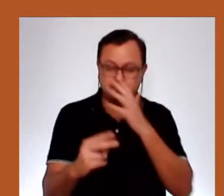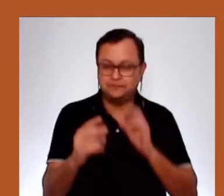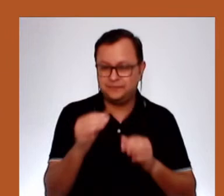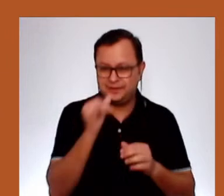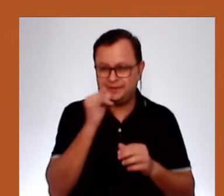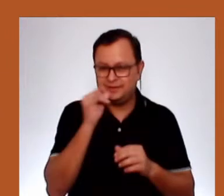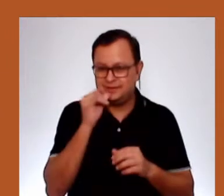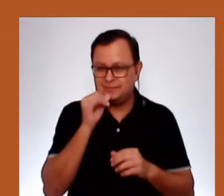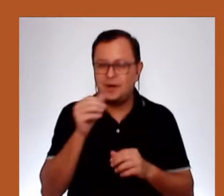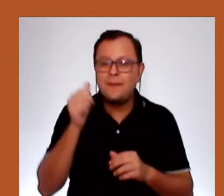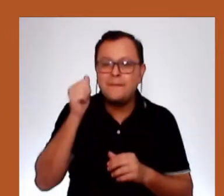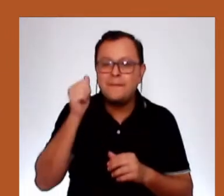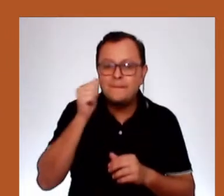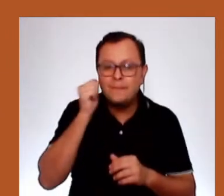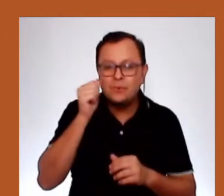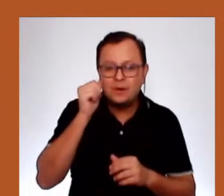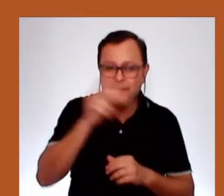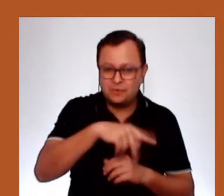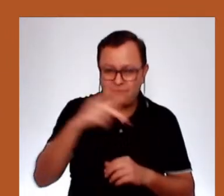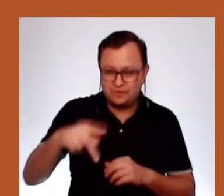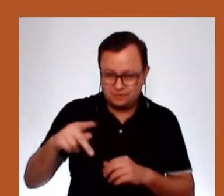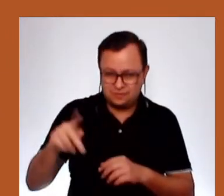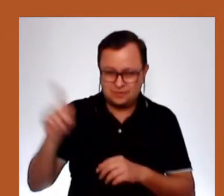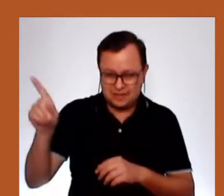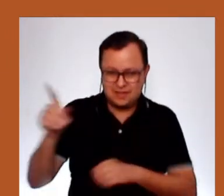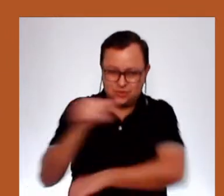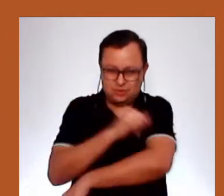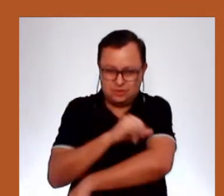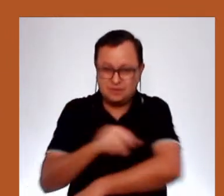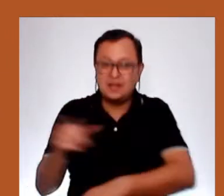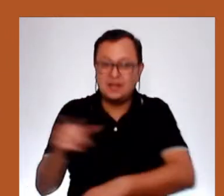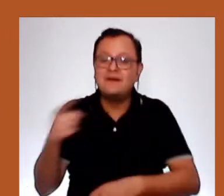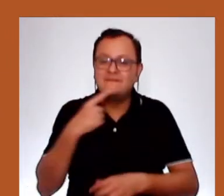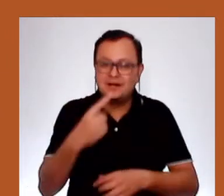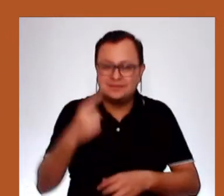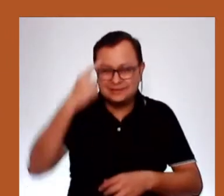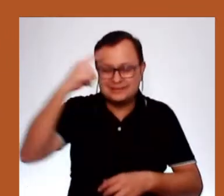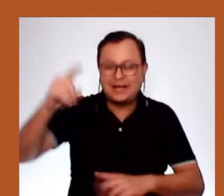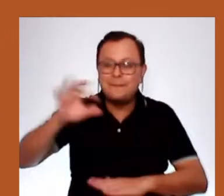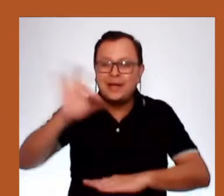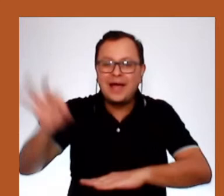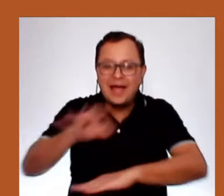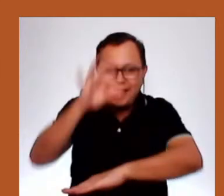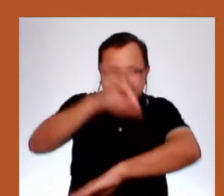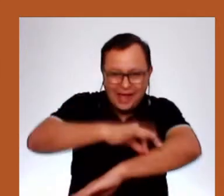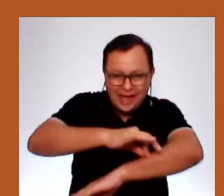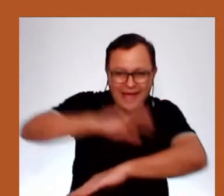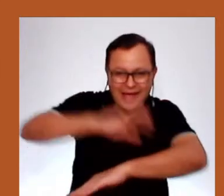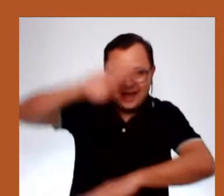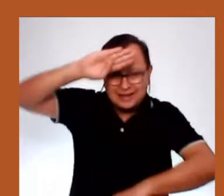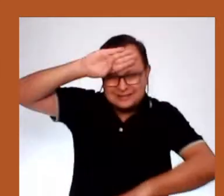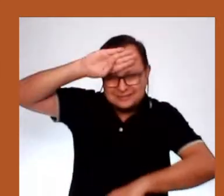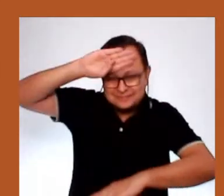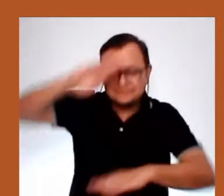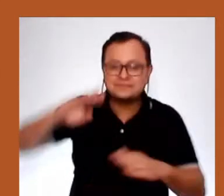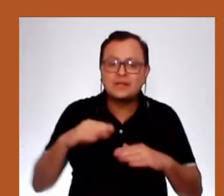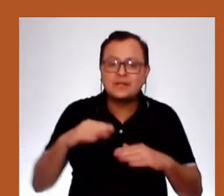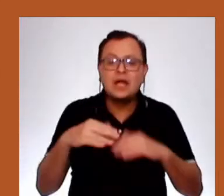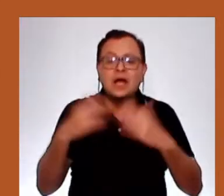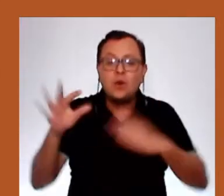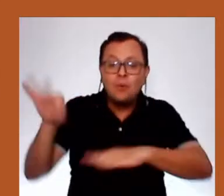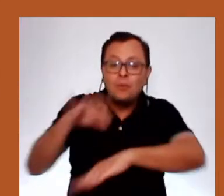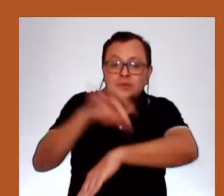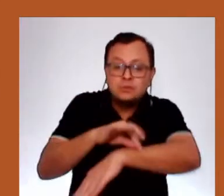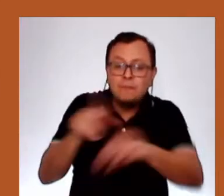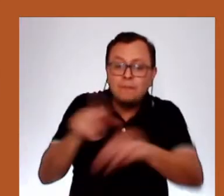que eu gosto da professora Lígia Bahia, do Rio de Janeiro, sobre dengue. Ela fala, a população não quer saber se o mosquito é municipal, estadual ou da União.